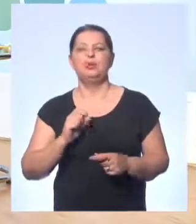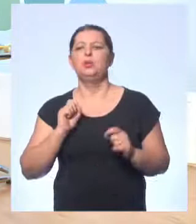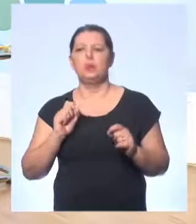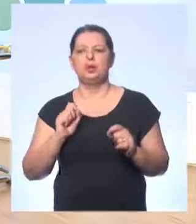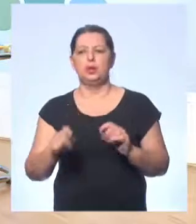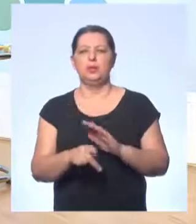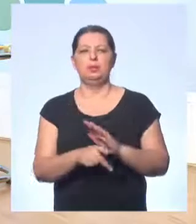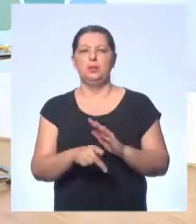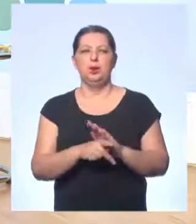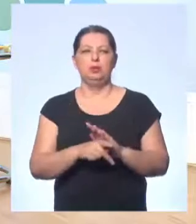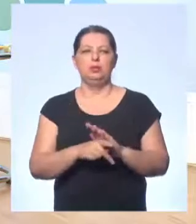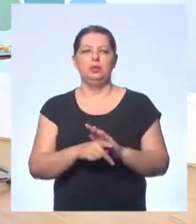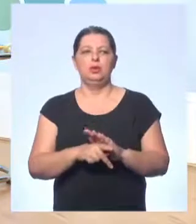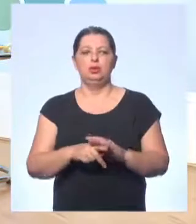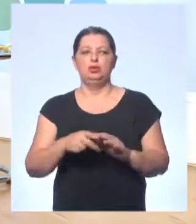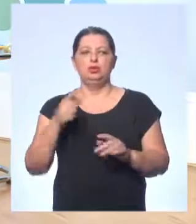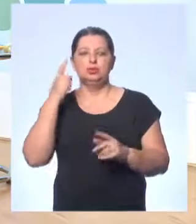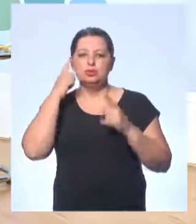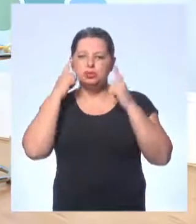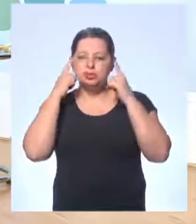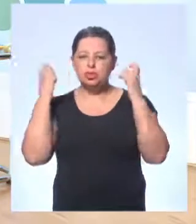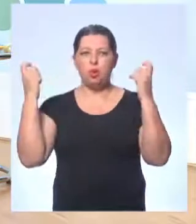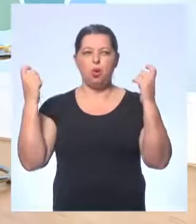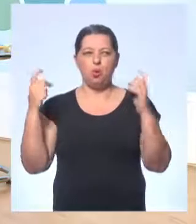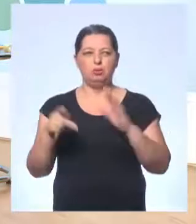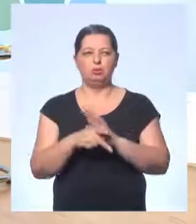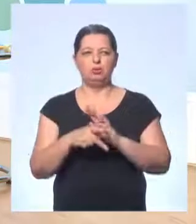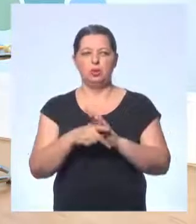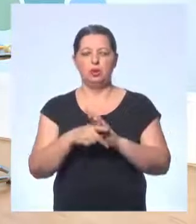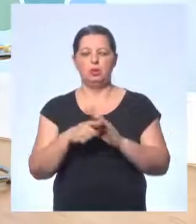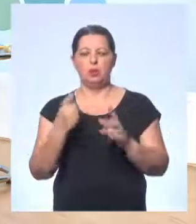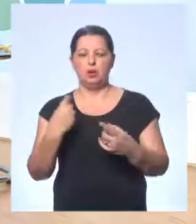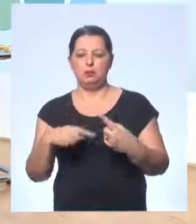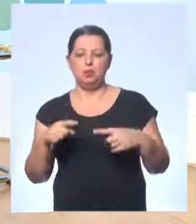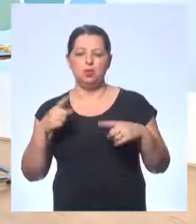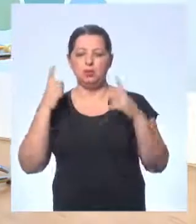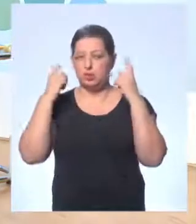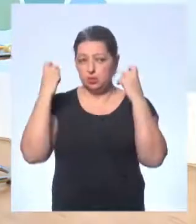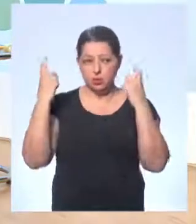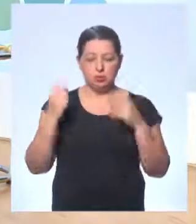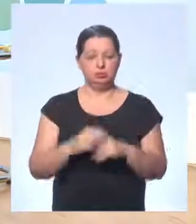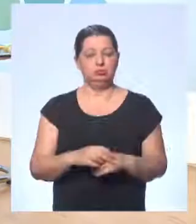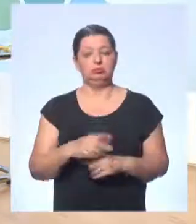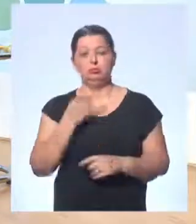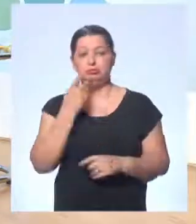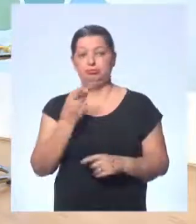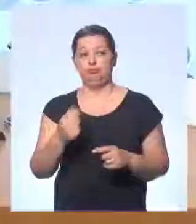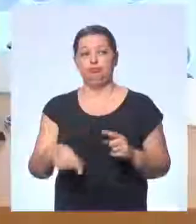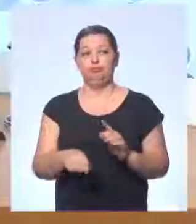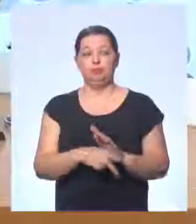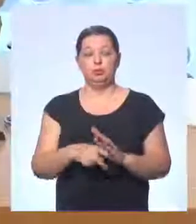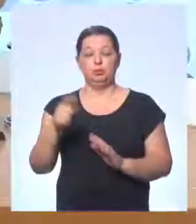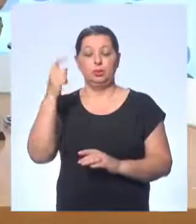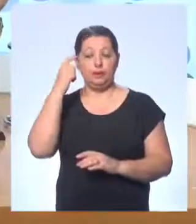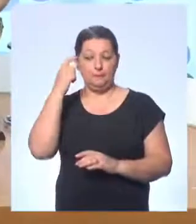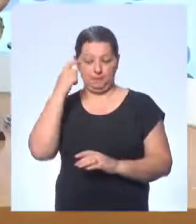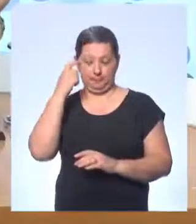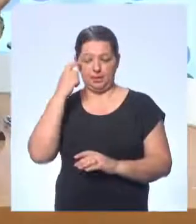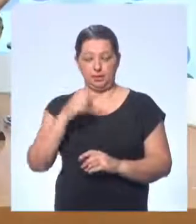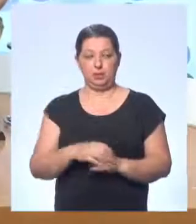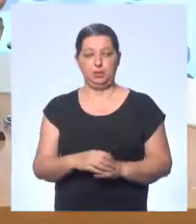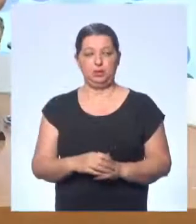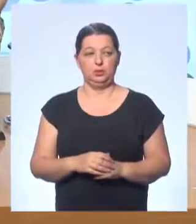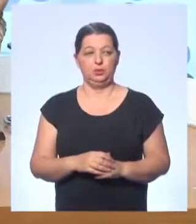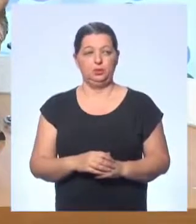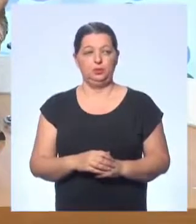Dos sons estabilizados. Então, imagina só, eu vou falar agora do pensamento musical do Ocidente.